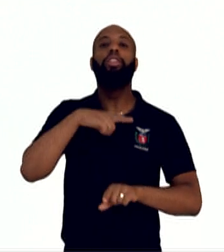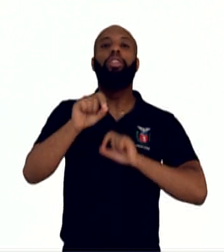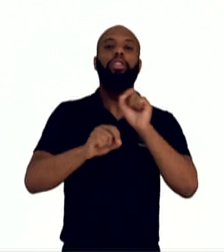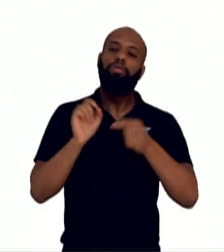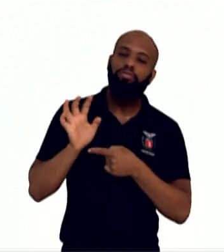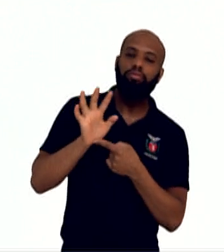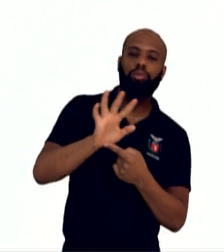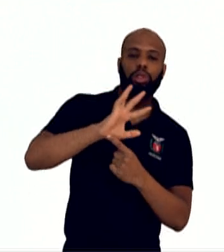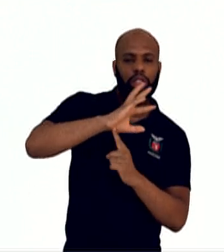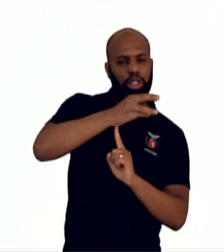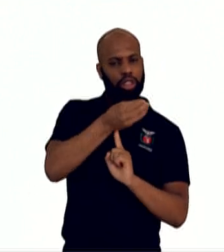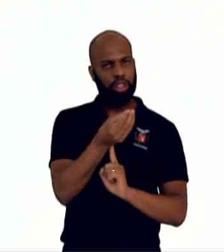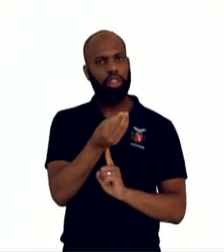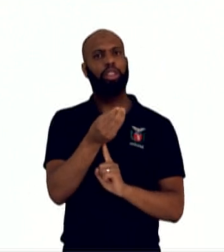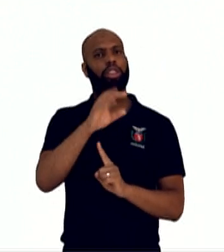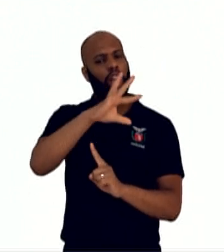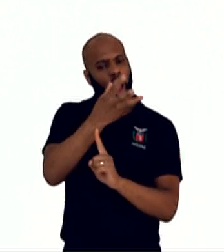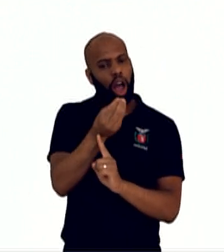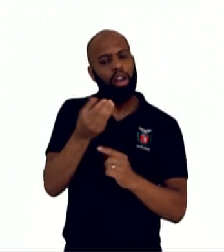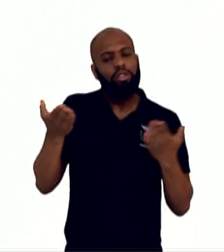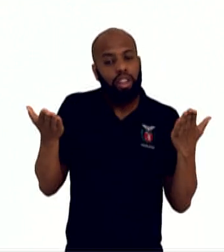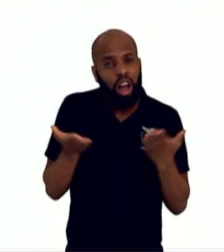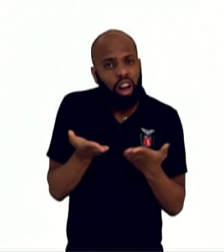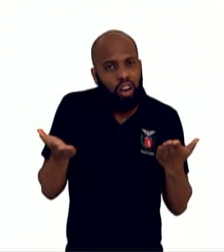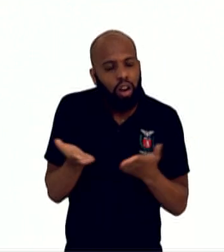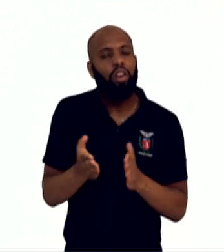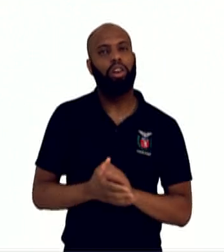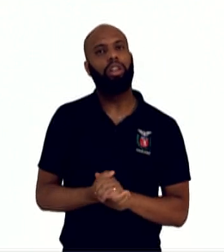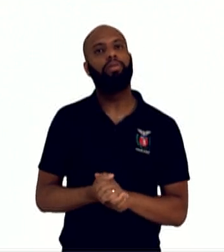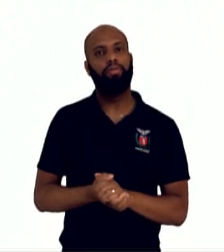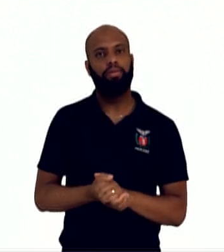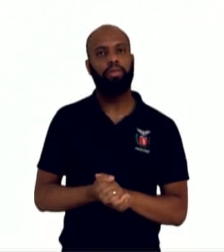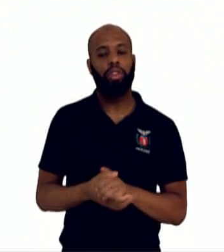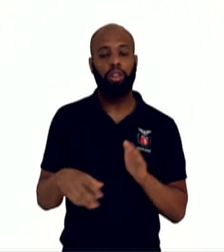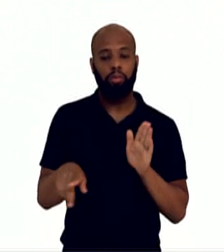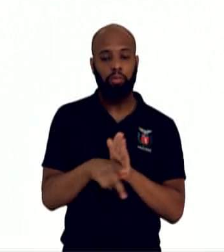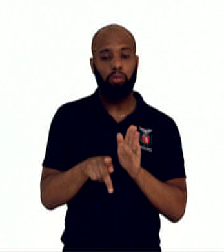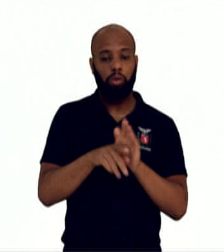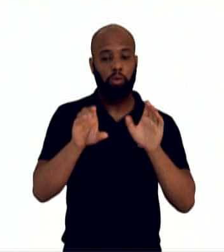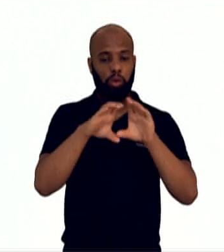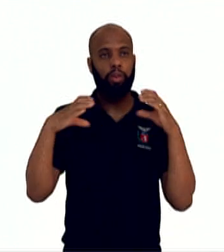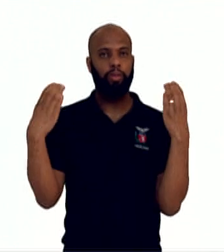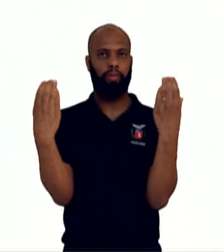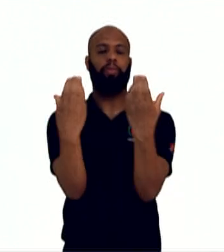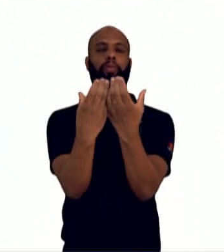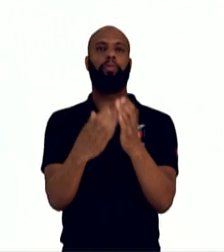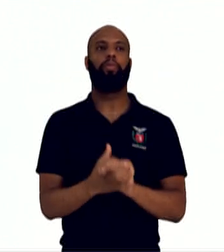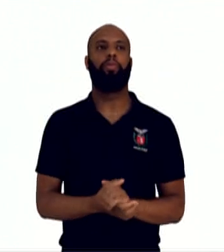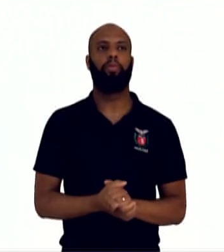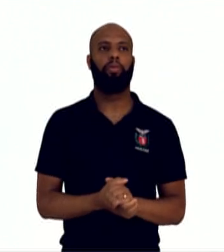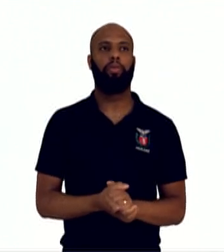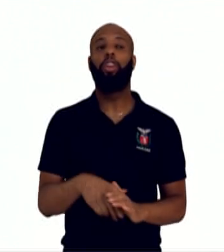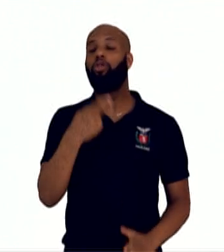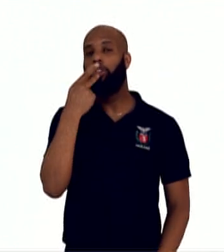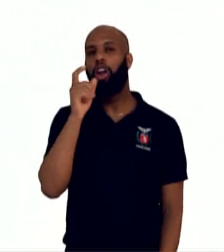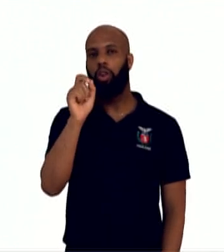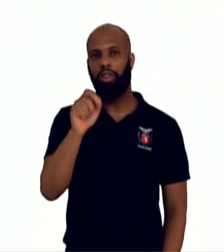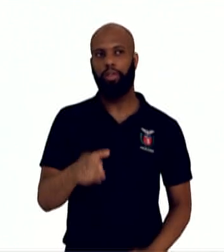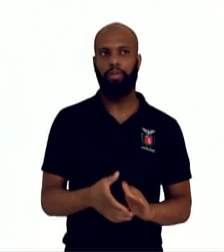a arte atual e tudo mais para esta comunidade. E aqui ele diz assim,